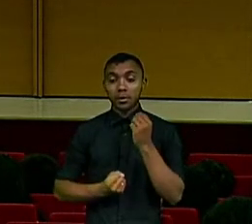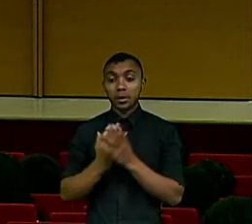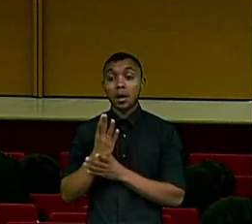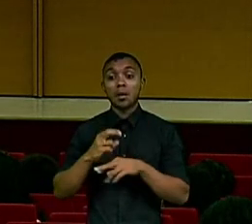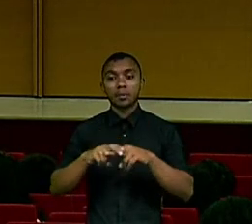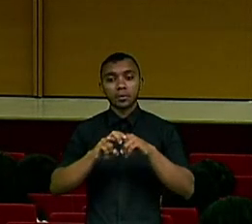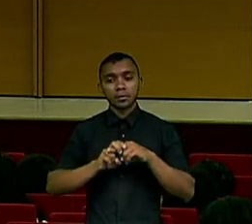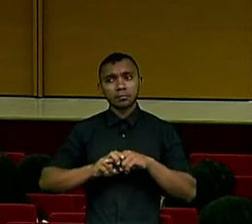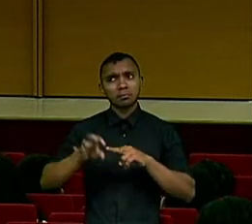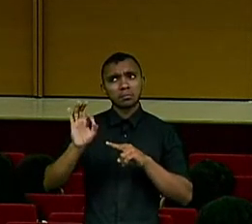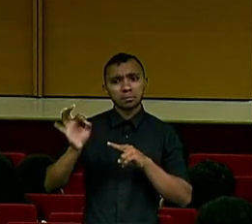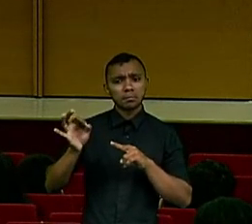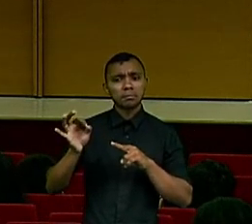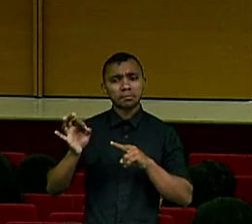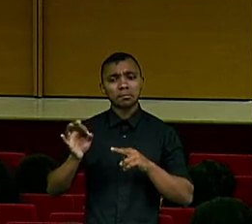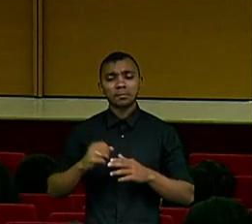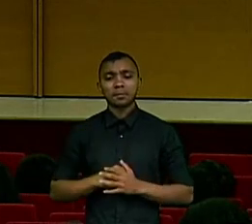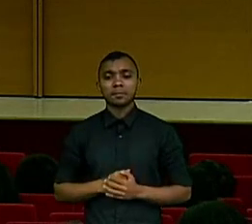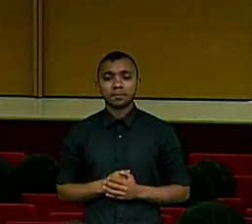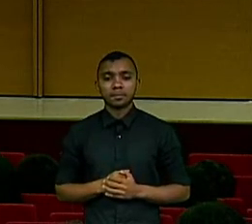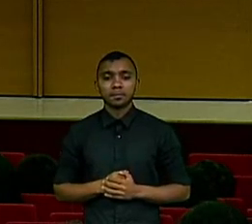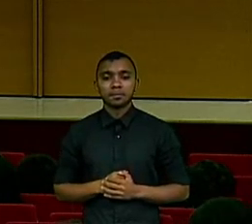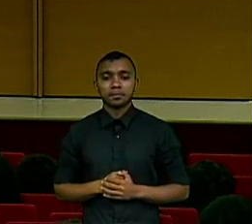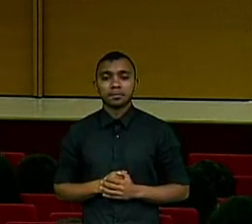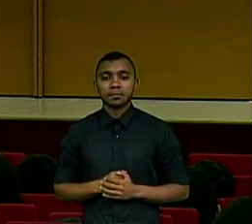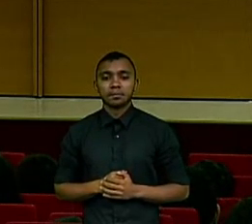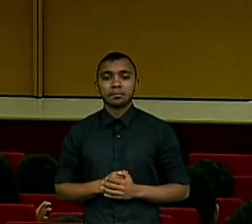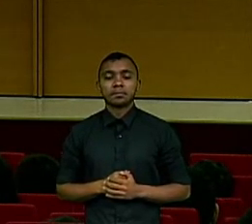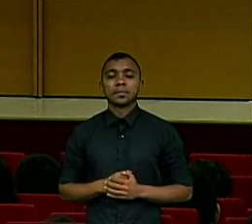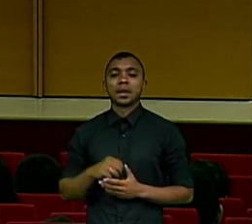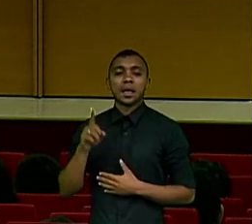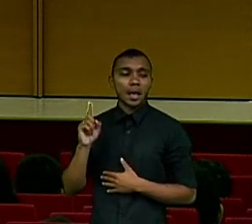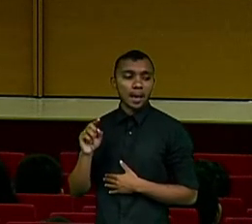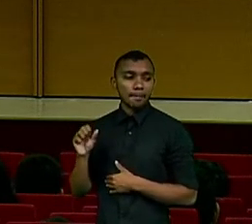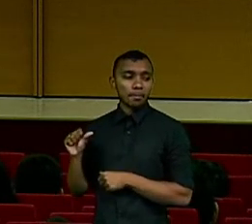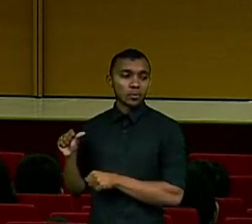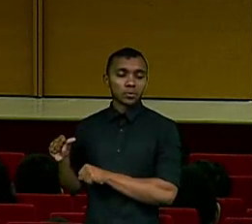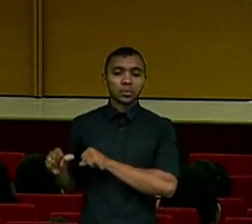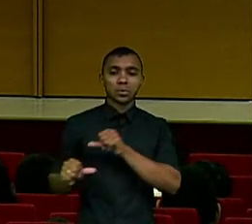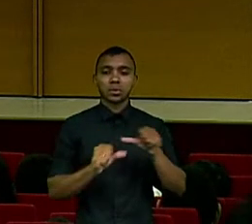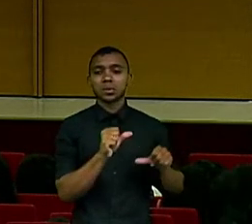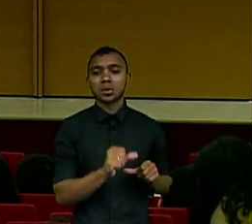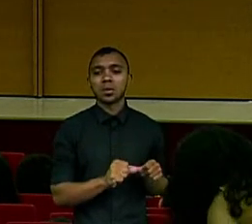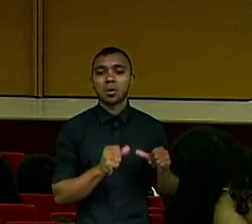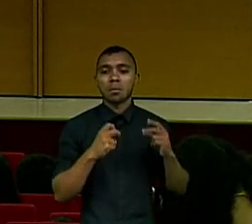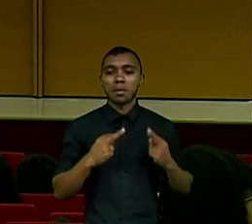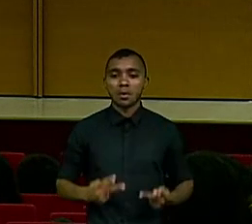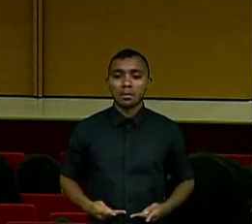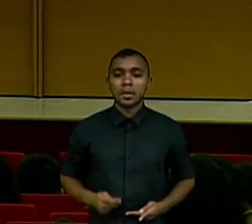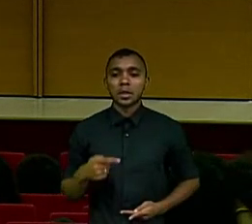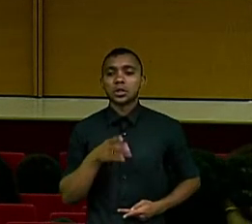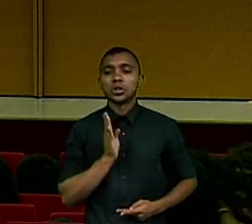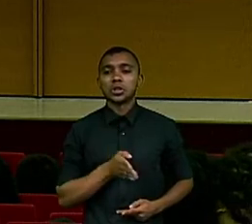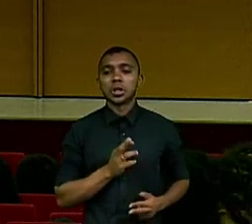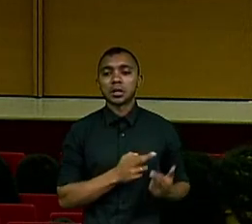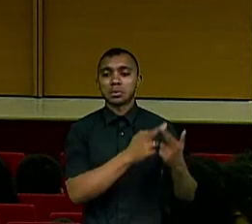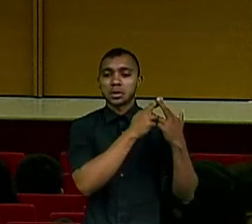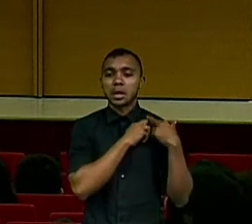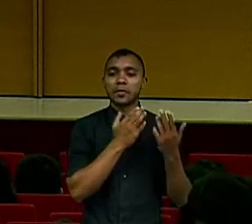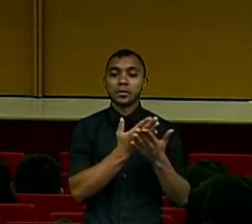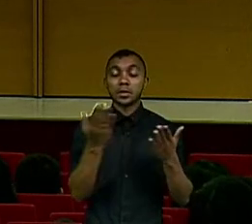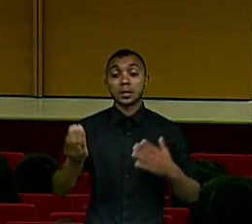aqui para justamente tirar isso flagrante transformação humana foi agricultura agricultura foi responsável por vocês estarem aqui